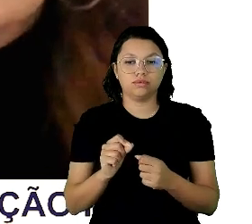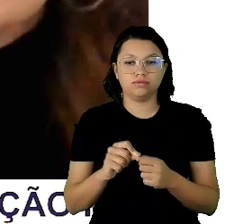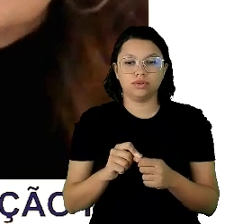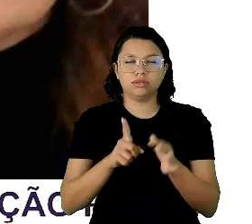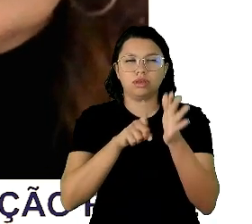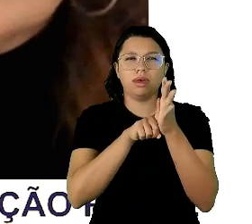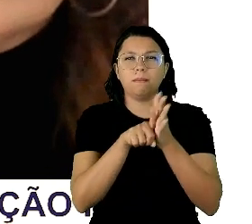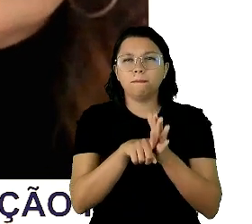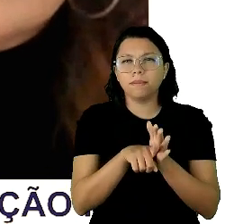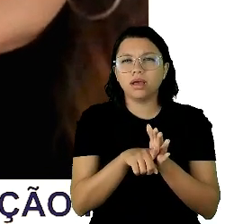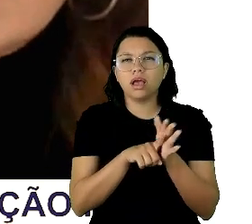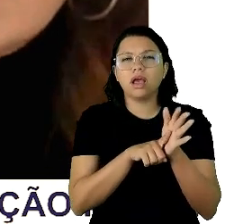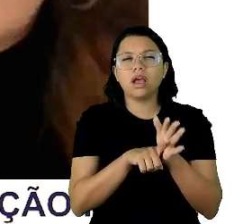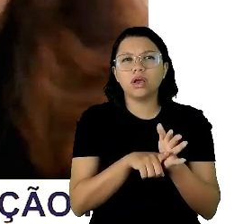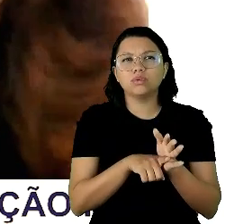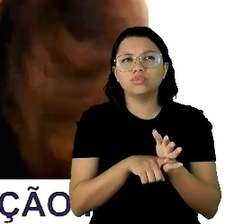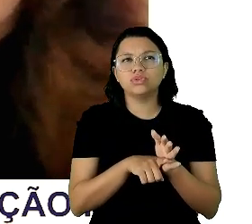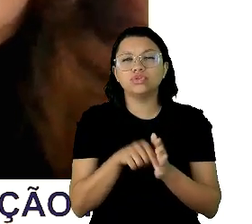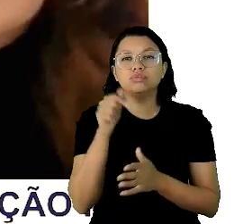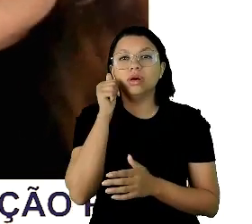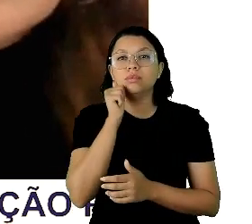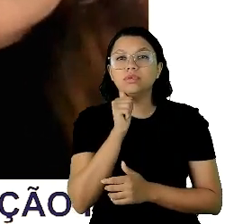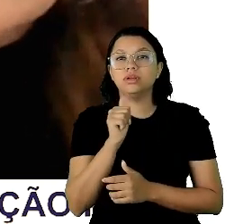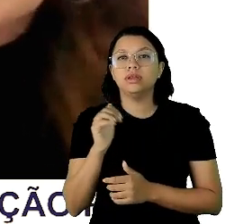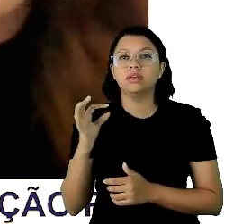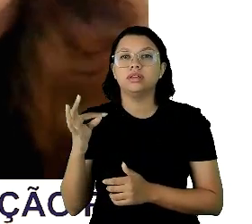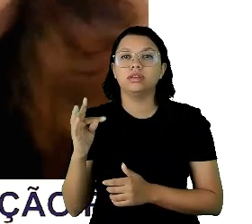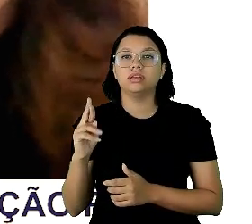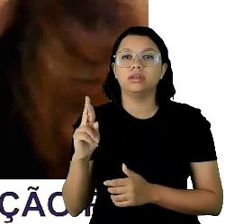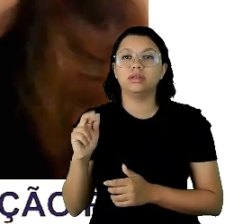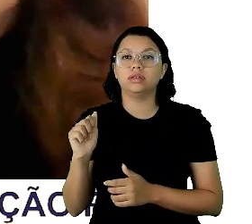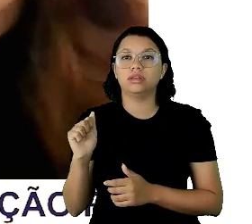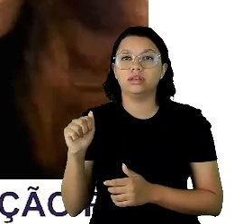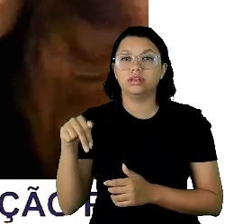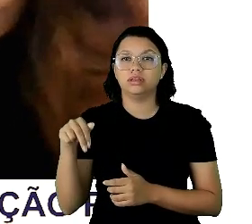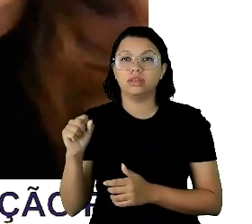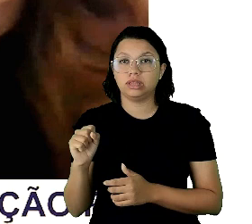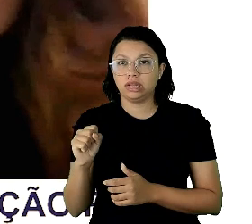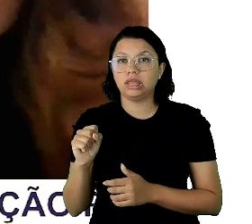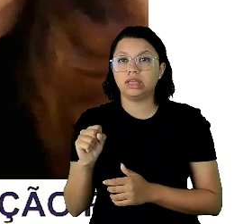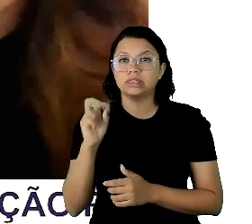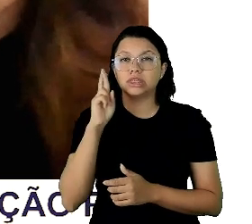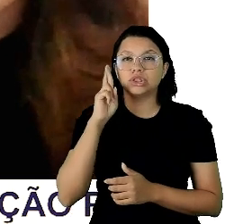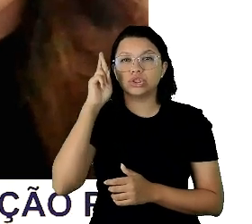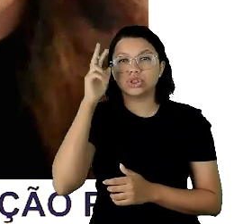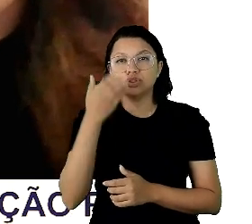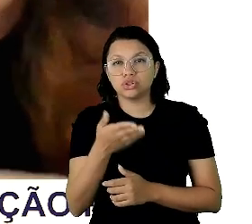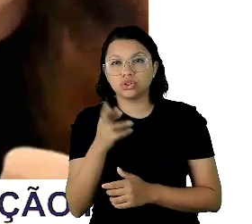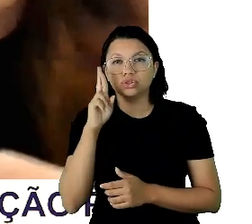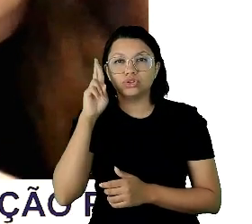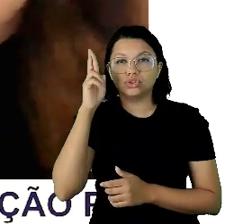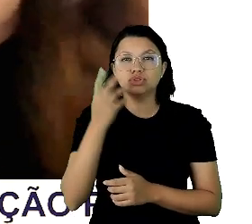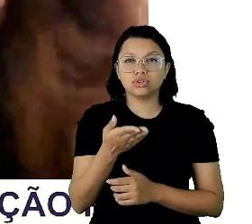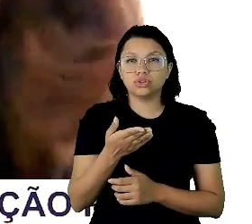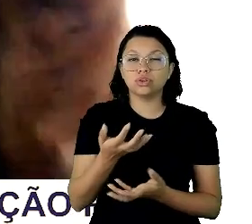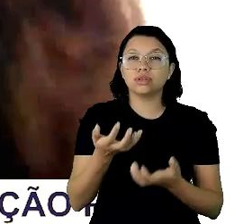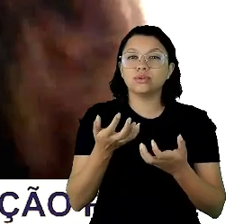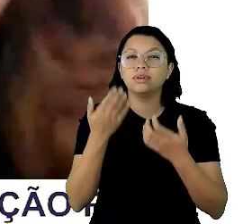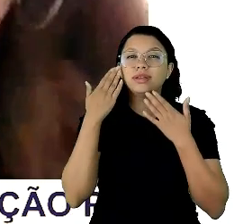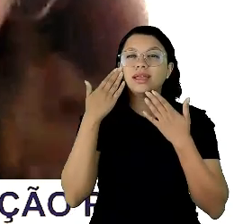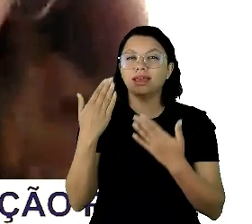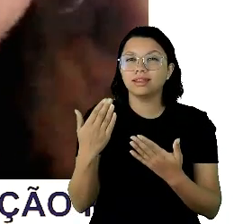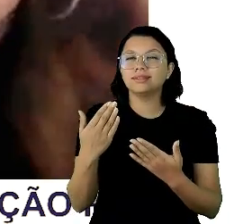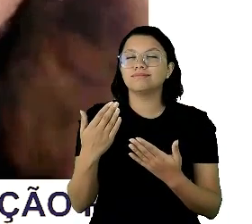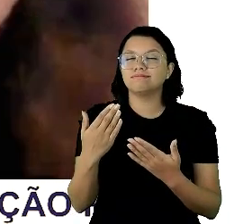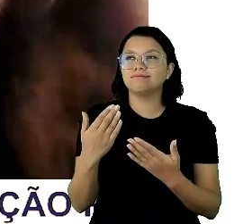eu chamei a senhora isso, a senhora aquilo. No final ela falou assim: eu só queria agradecer uma coisa. Ela confessou, né? Ela falou: eu